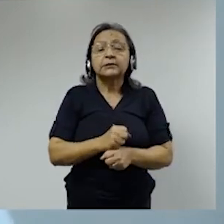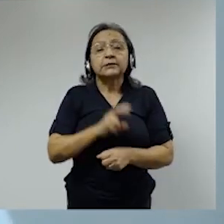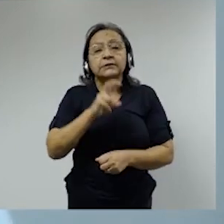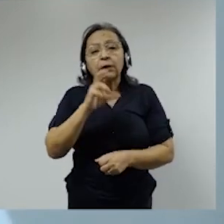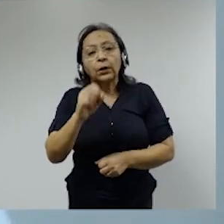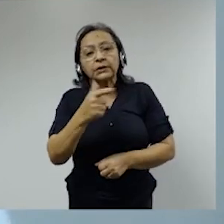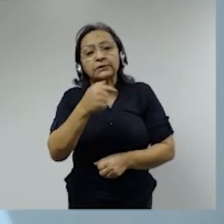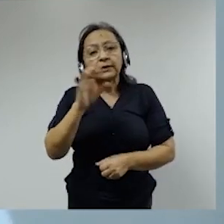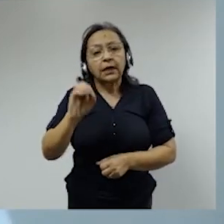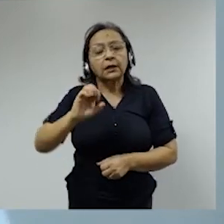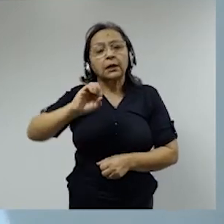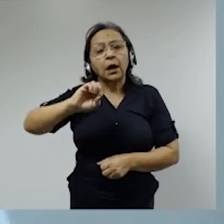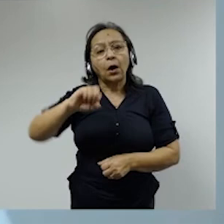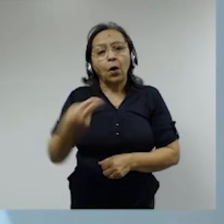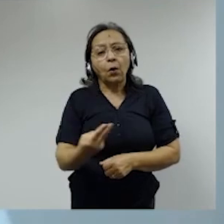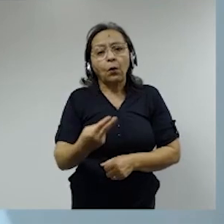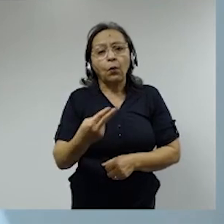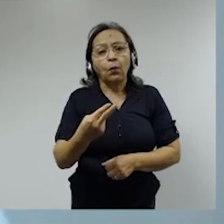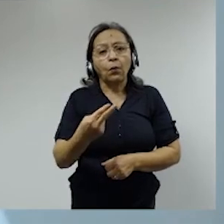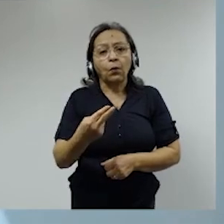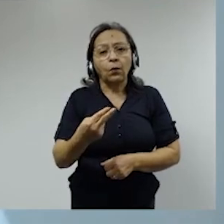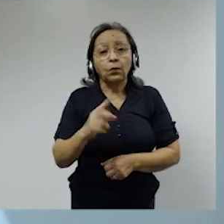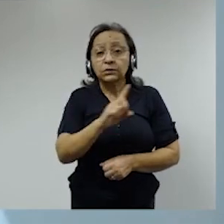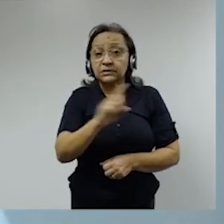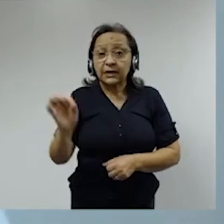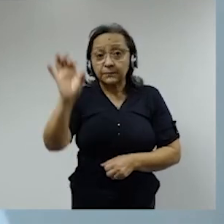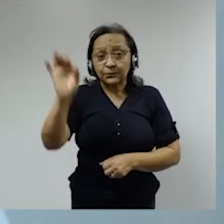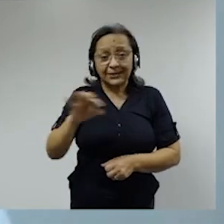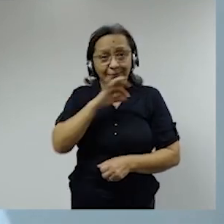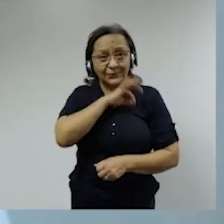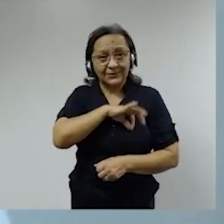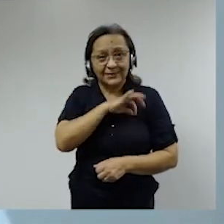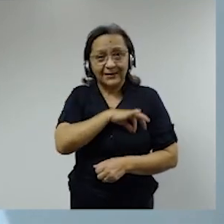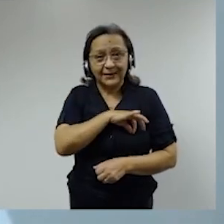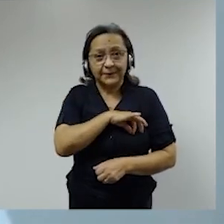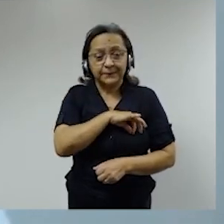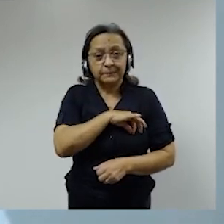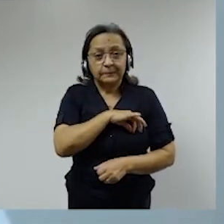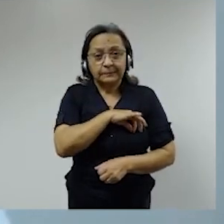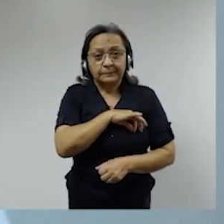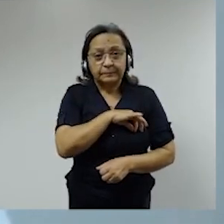70% ou de 100% do salário,